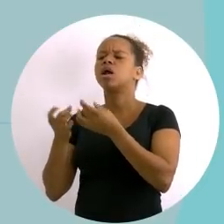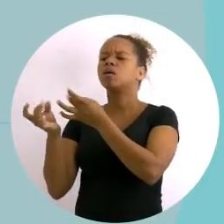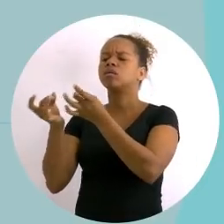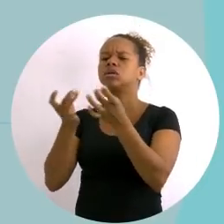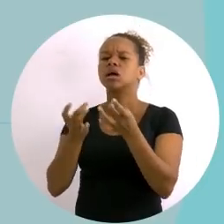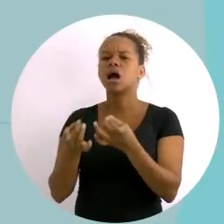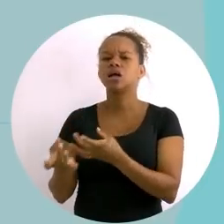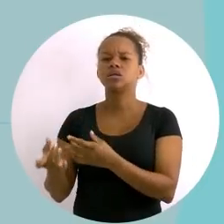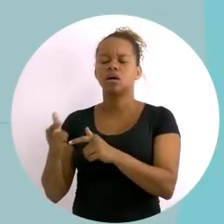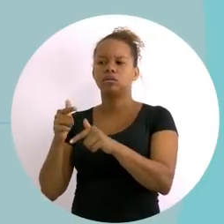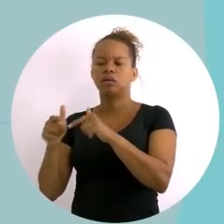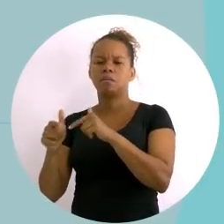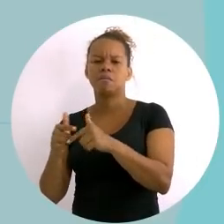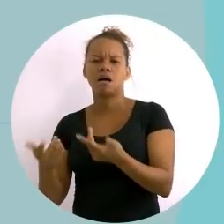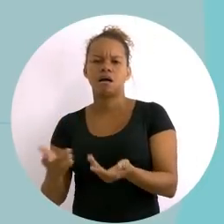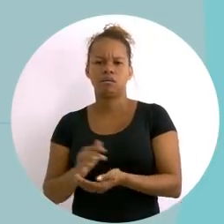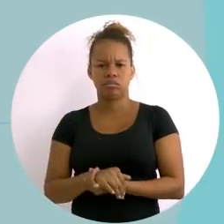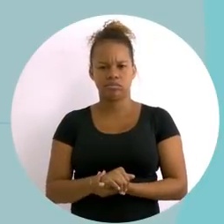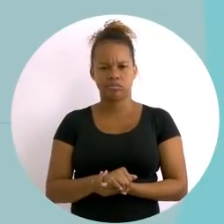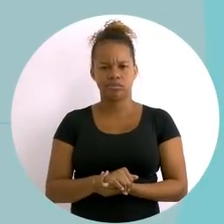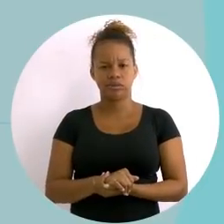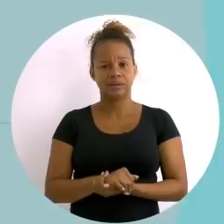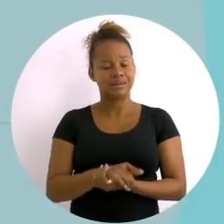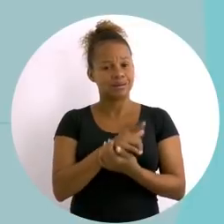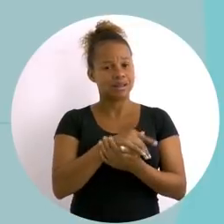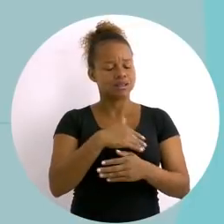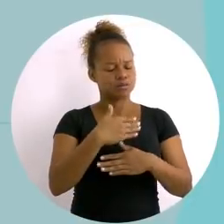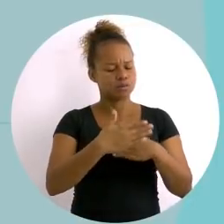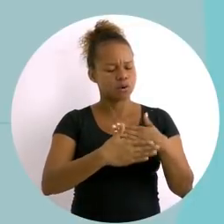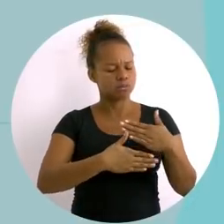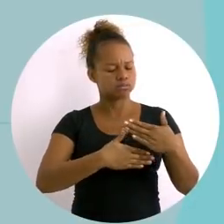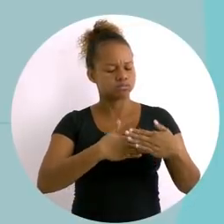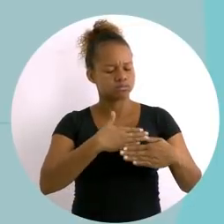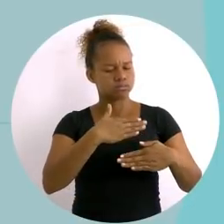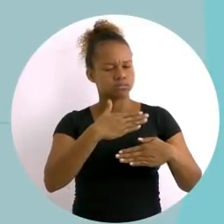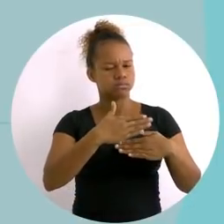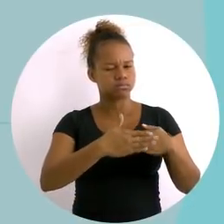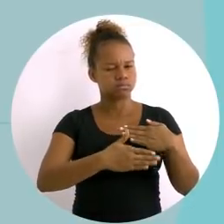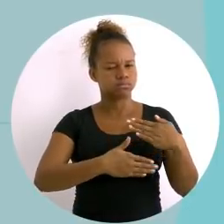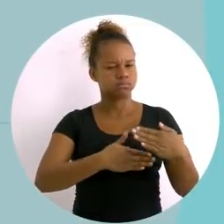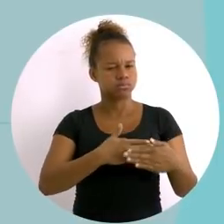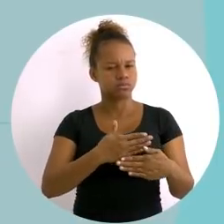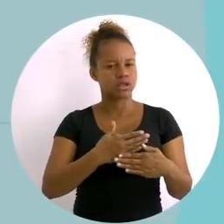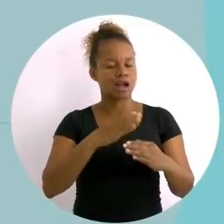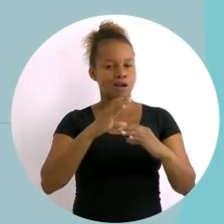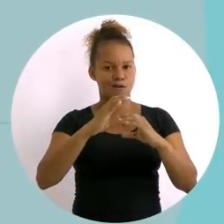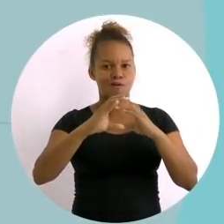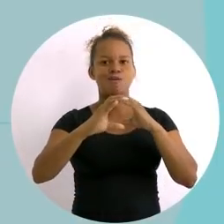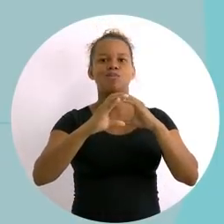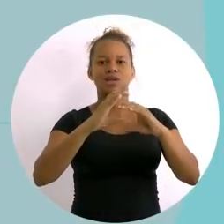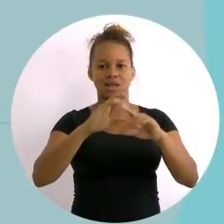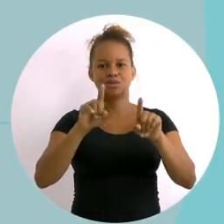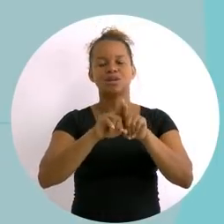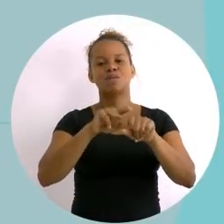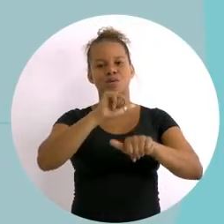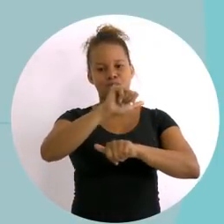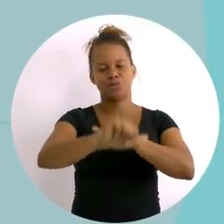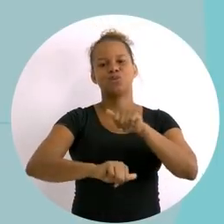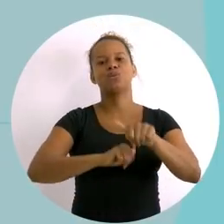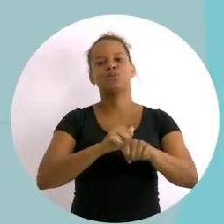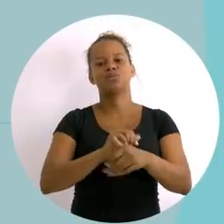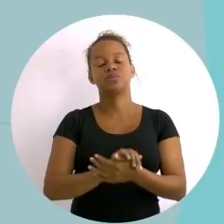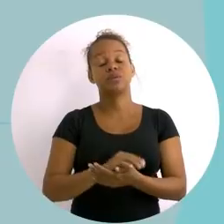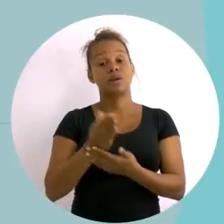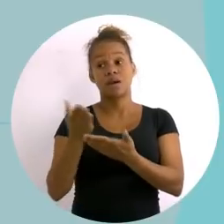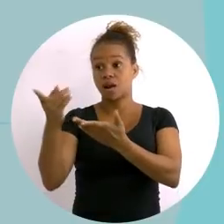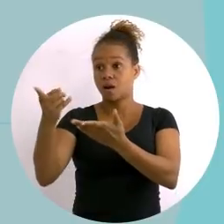de bens e serviços. E nesse processo de evolução, a comunicação também mudou. Eu queria